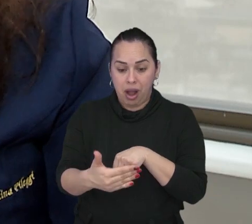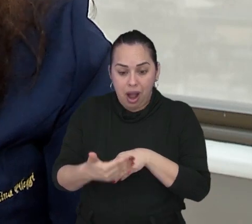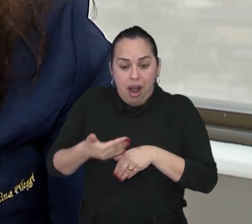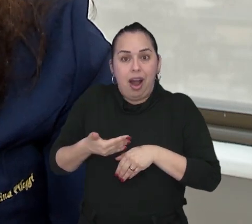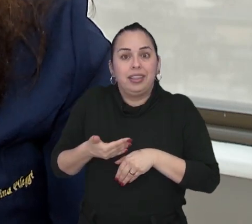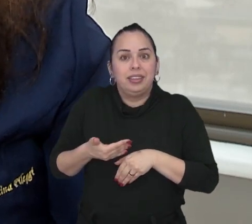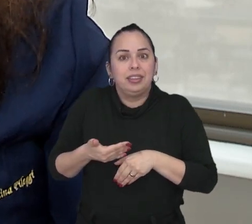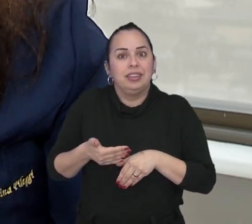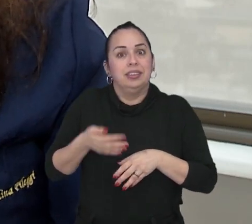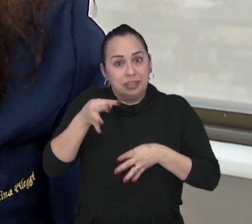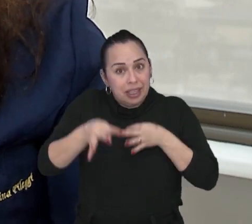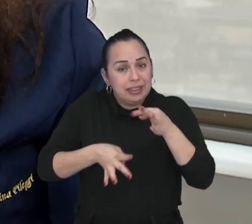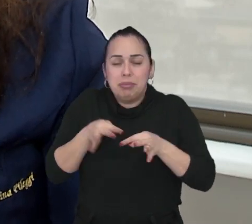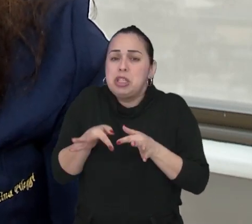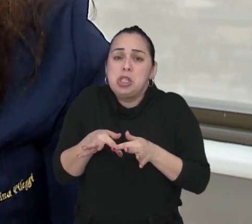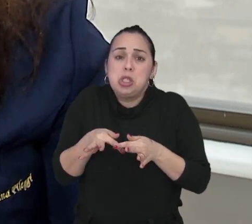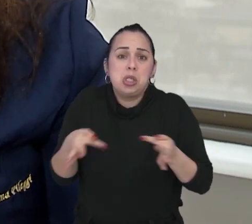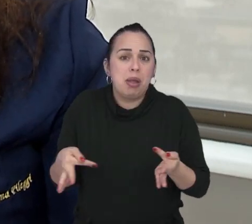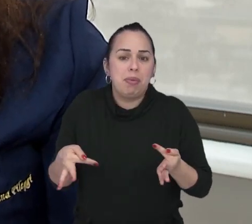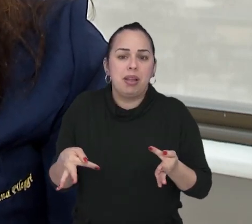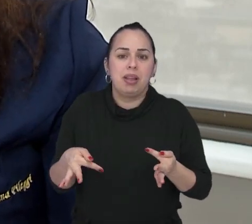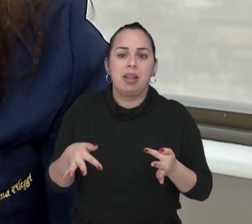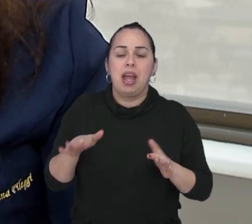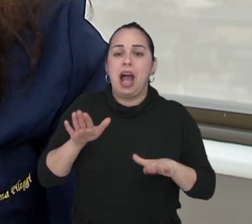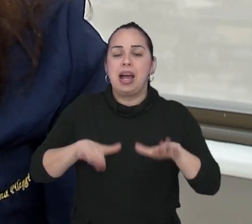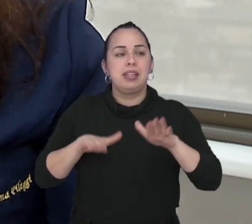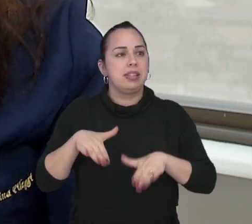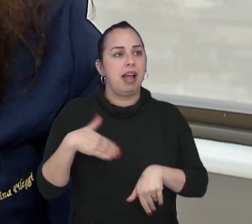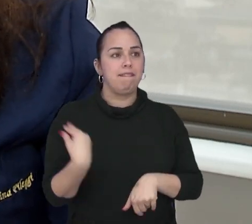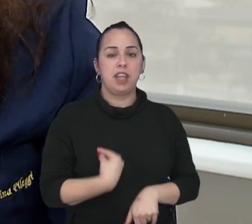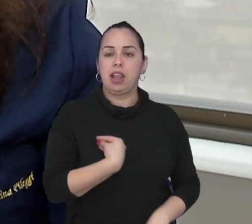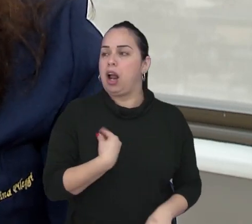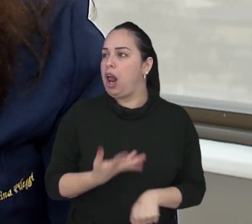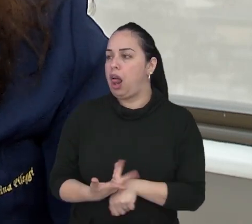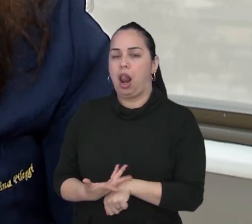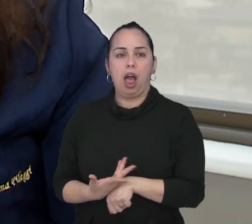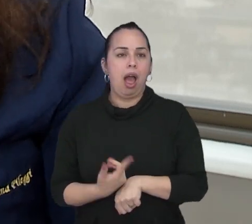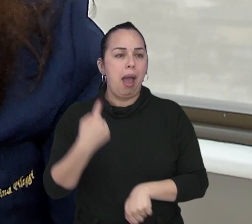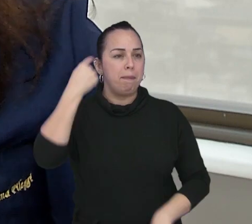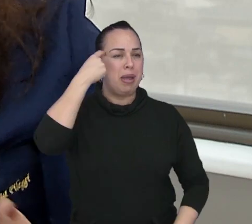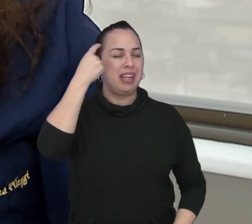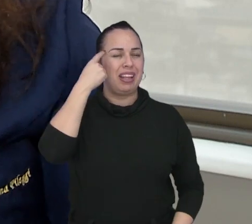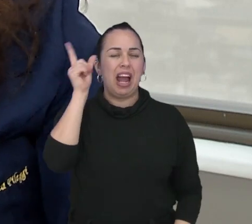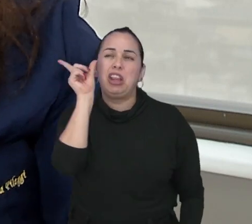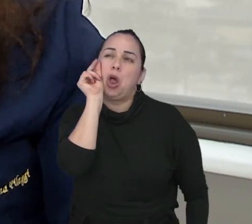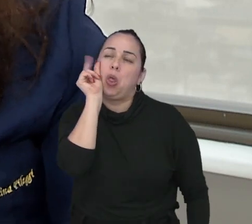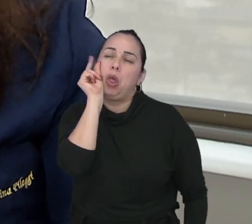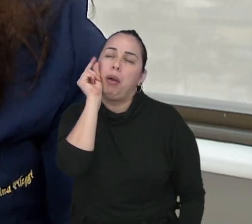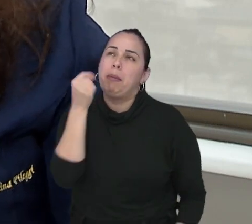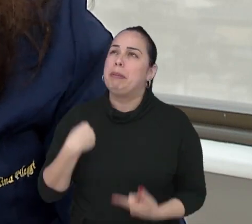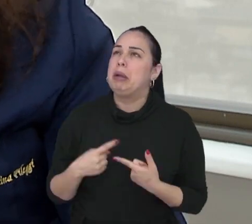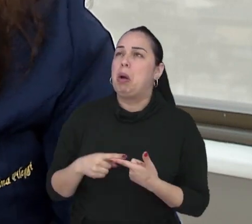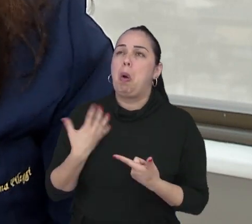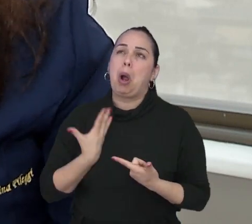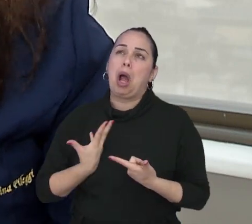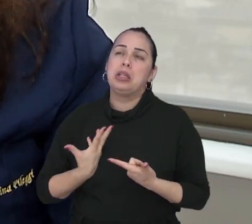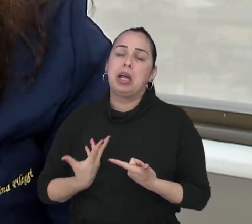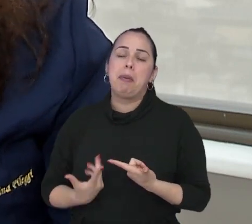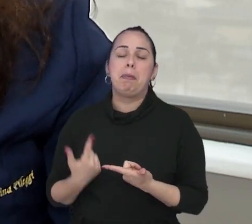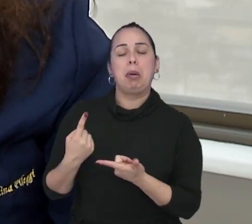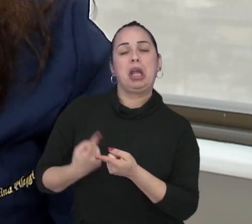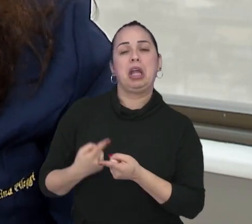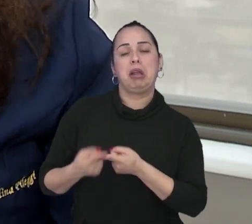tratamento simples e muitas vezes a gente lá na correria do dia a dia acha que eu tô sonolenta ou